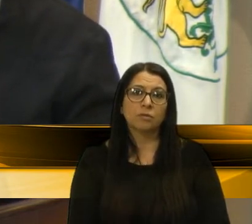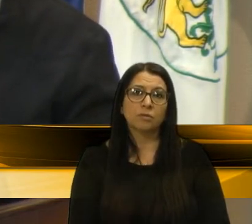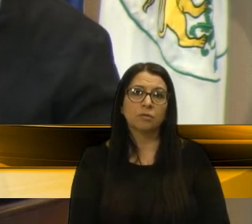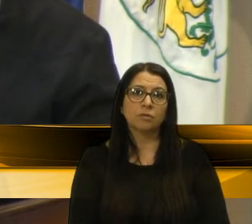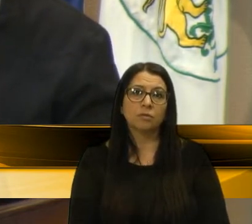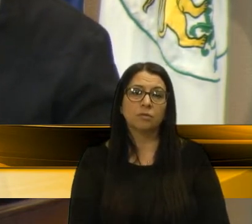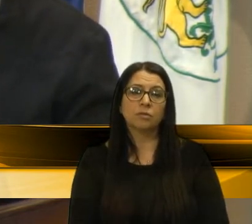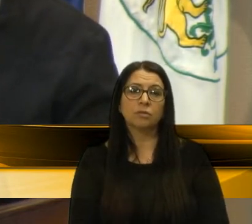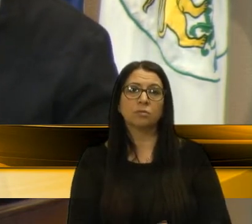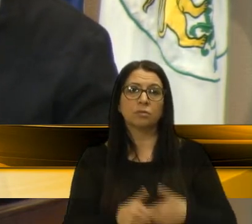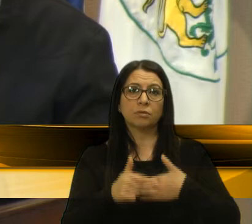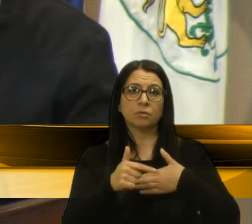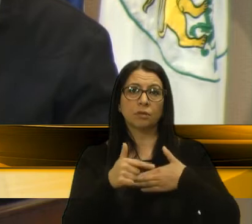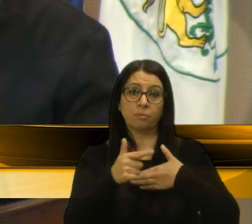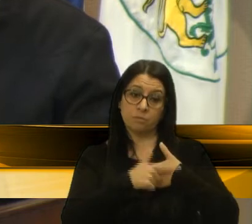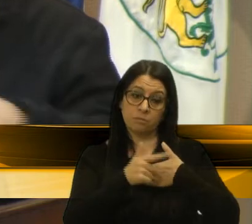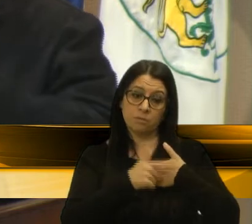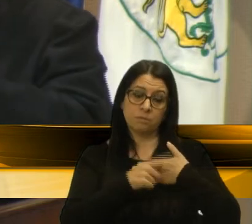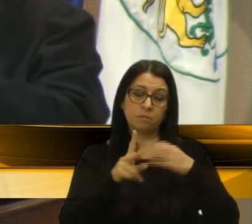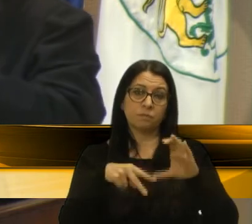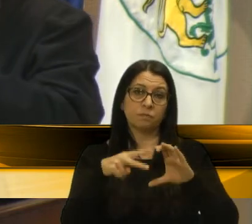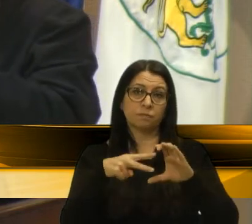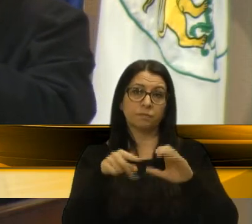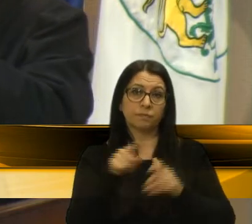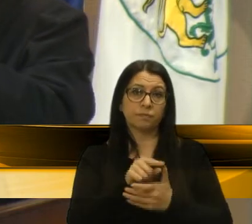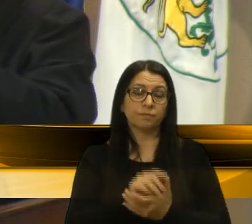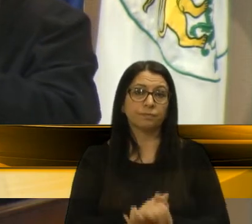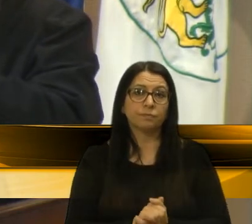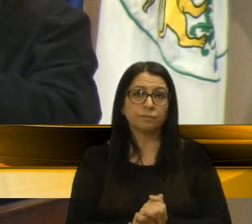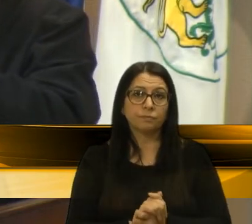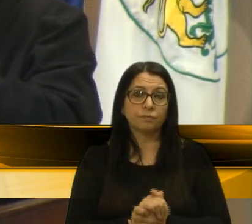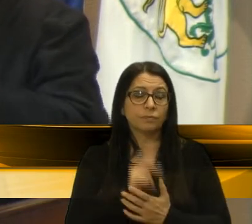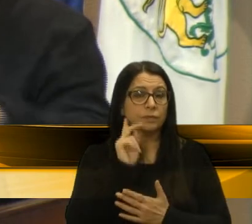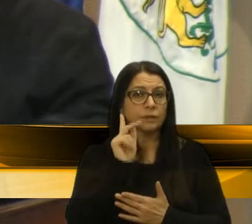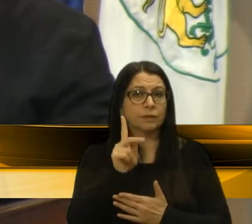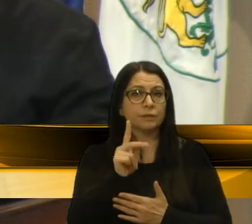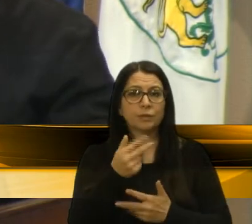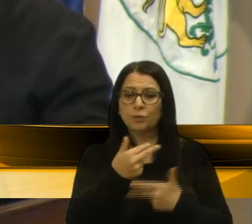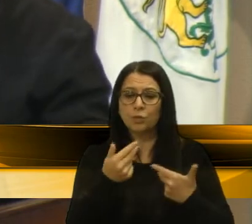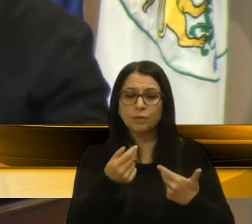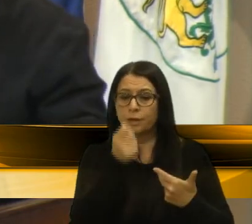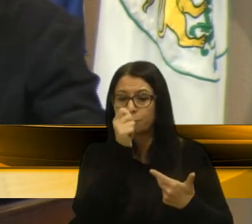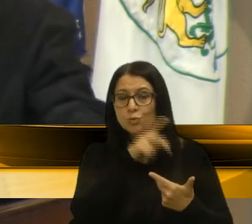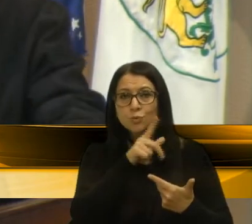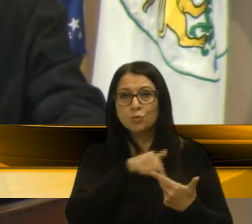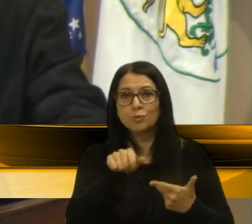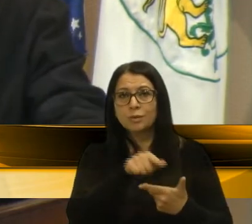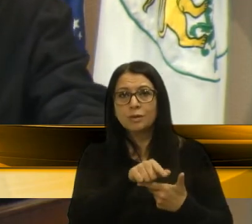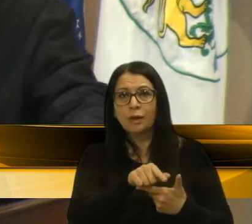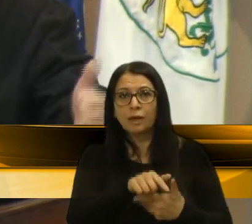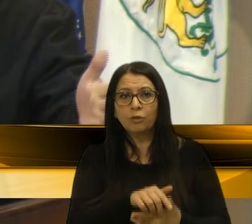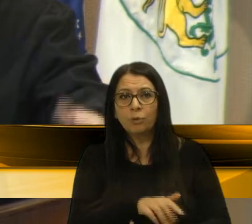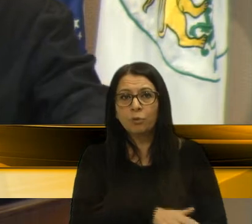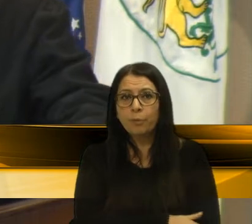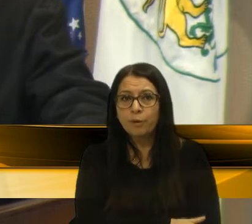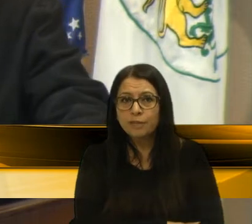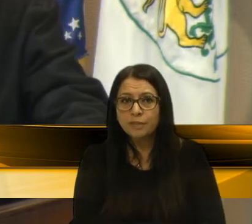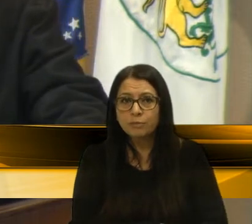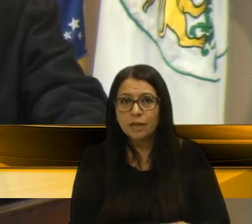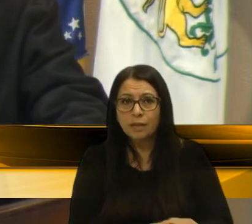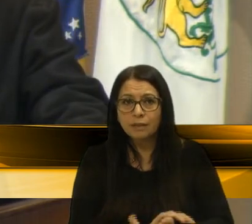papel da Câmara Municipal de Vereadores quanto às imbecilidades colocadas lá, numa